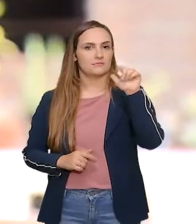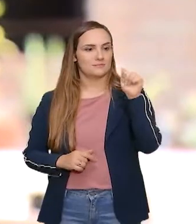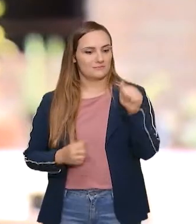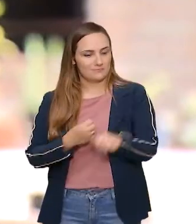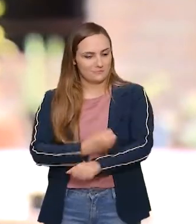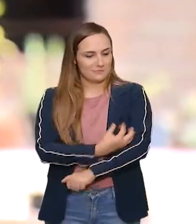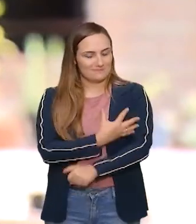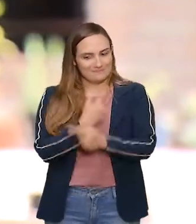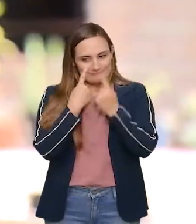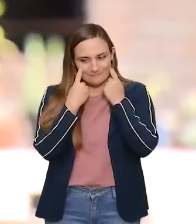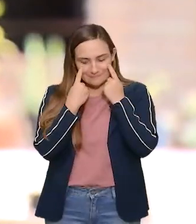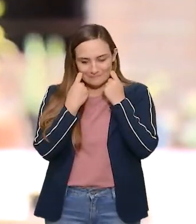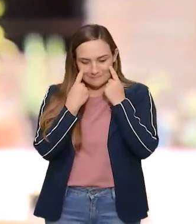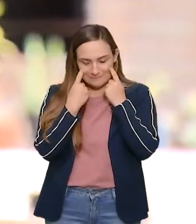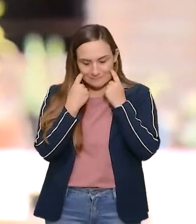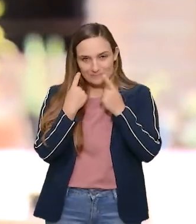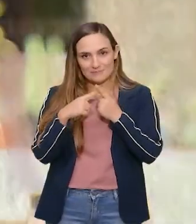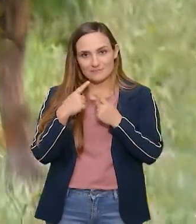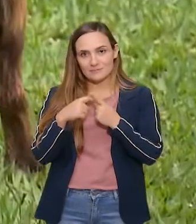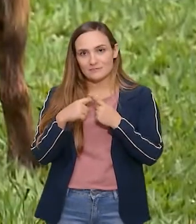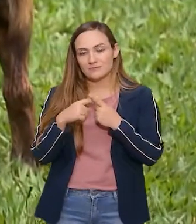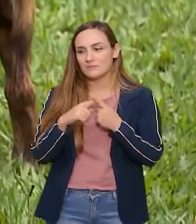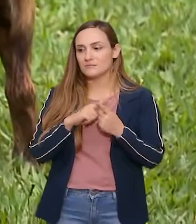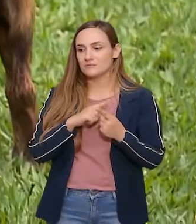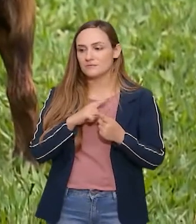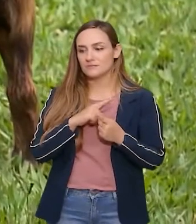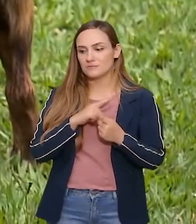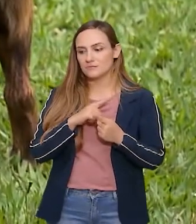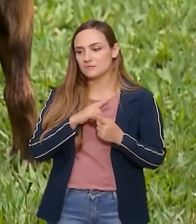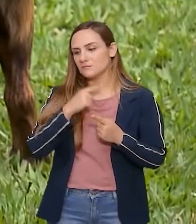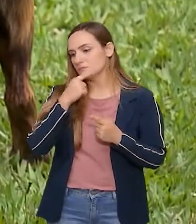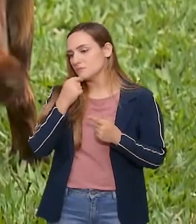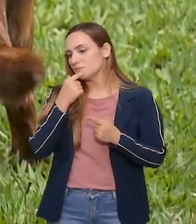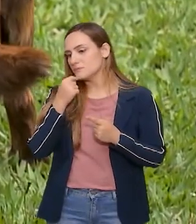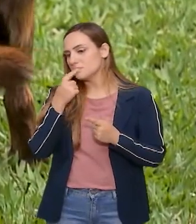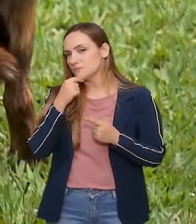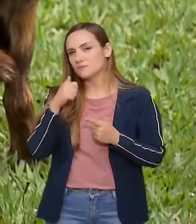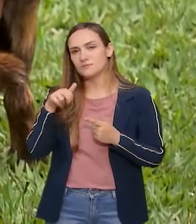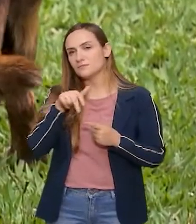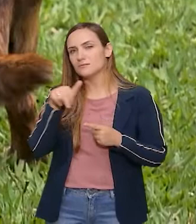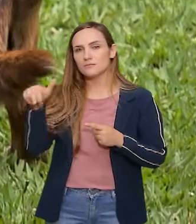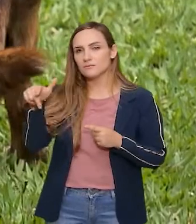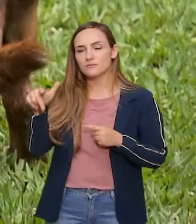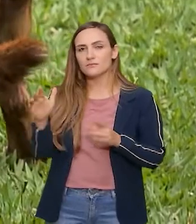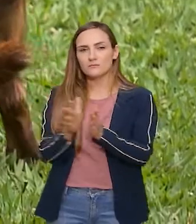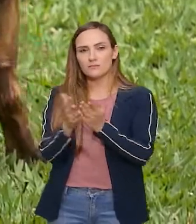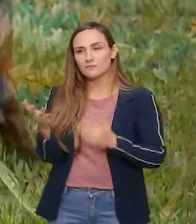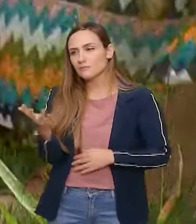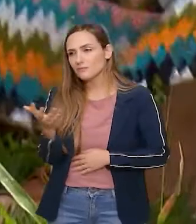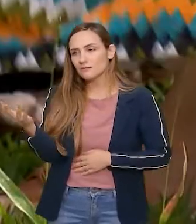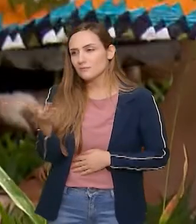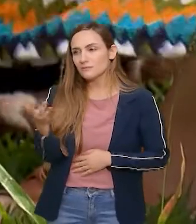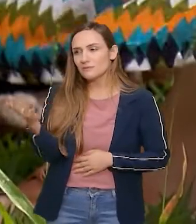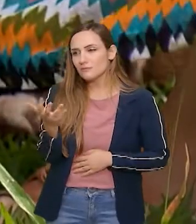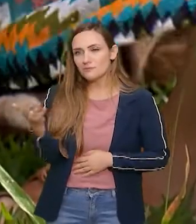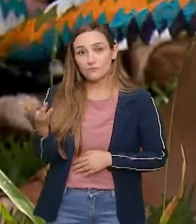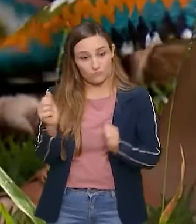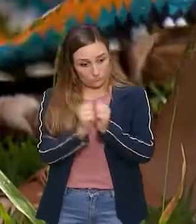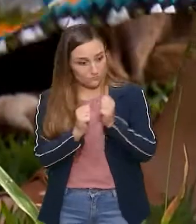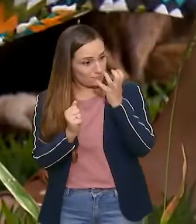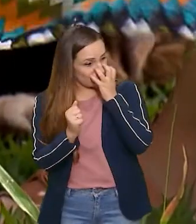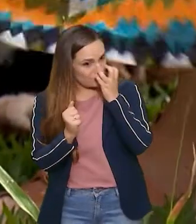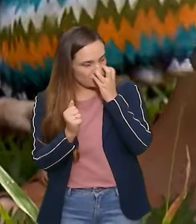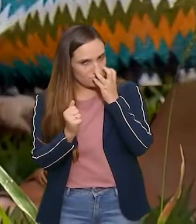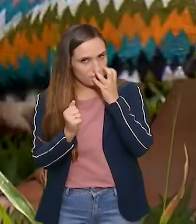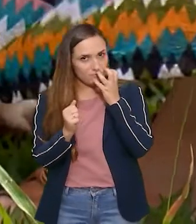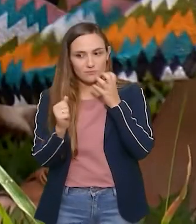Fabiola se emociona ao contar a história do cão. Ele era o companheiro de um homem em situação de rua, que morreu, e o animal ficou